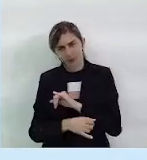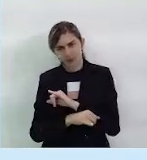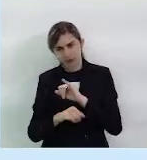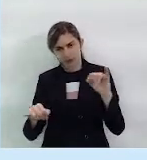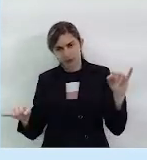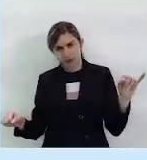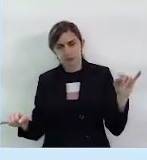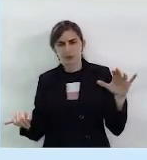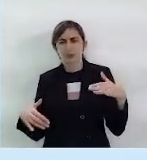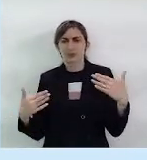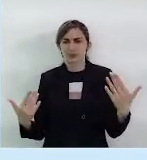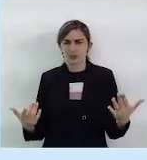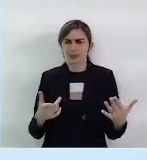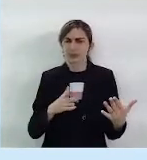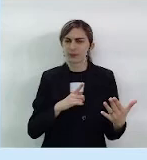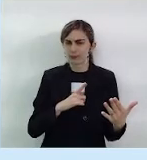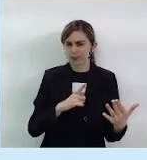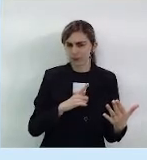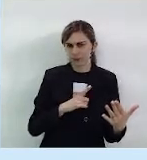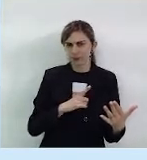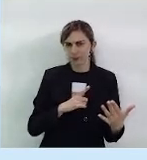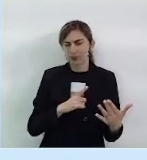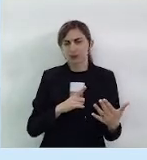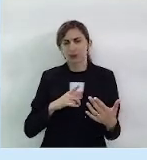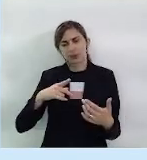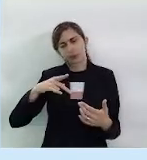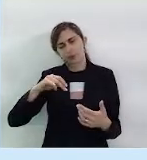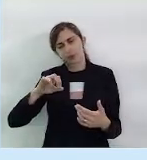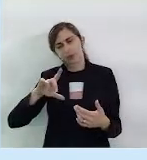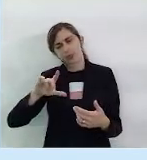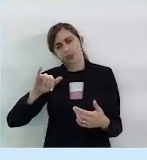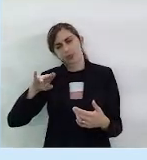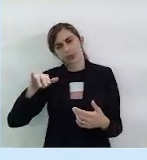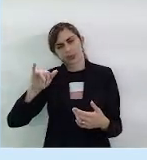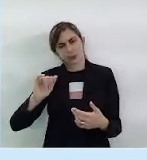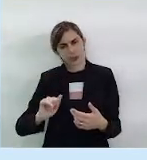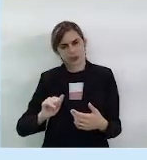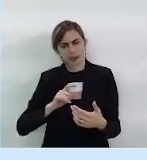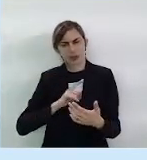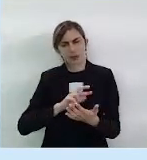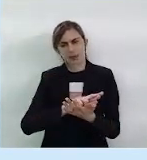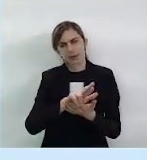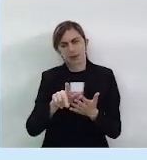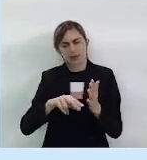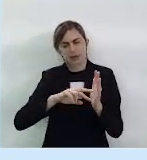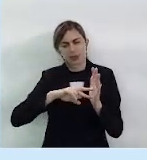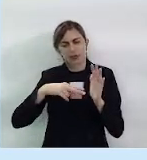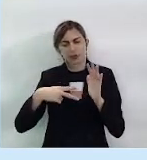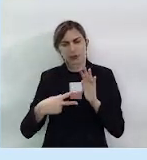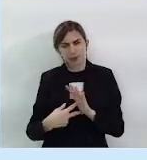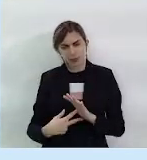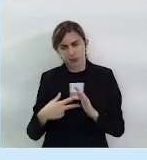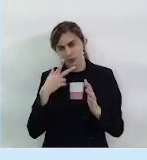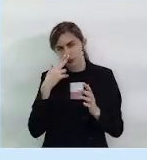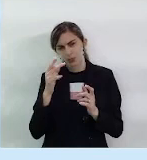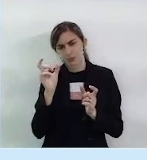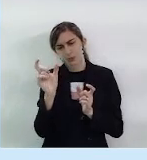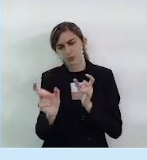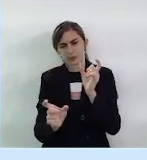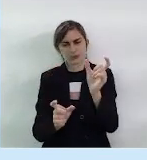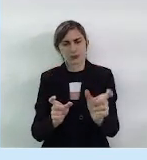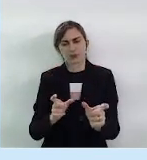enunciado? A gente tem a polissemia da palavra, a gente tem os vários significados que uma mesma palavra